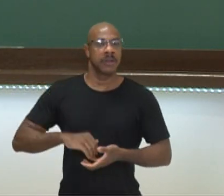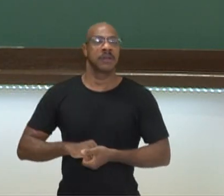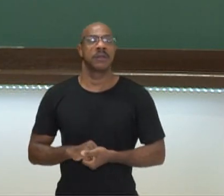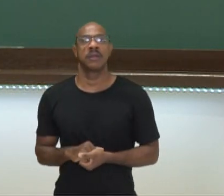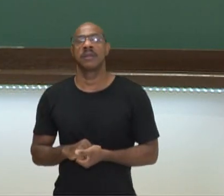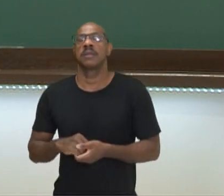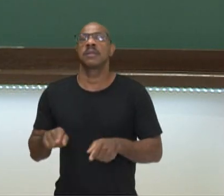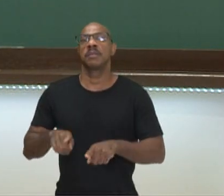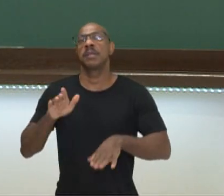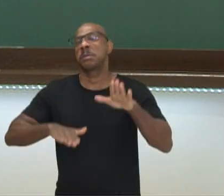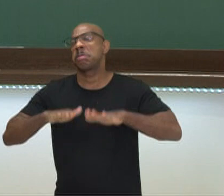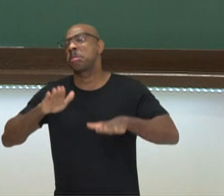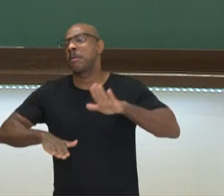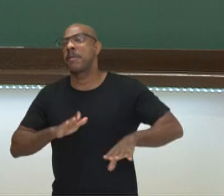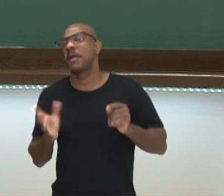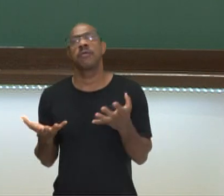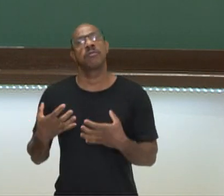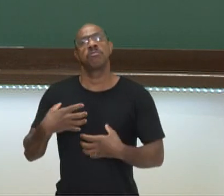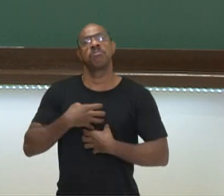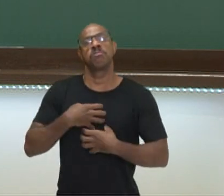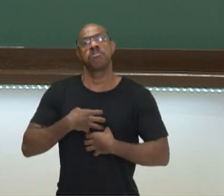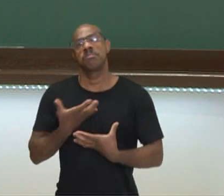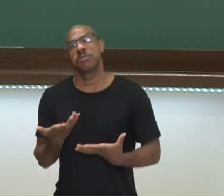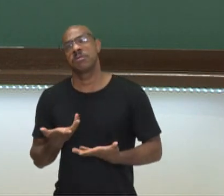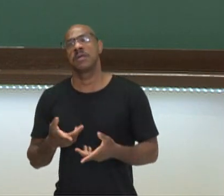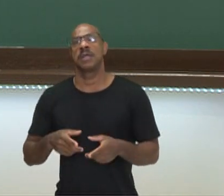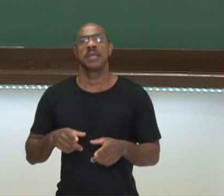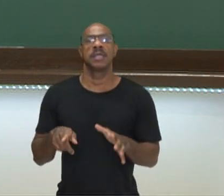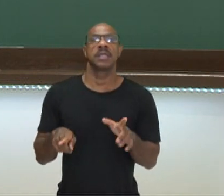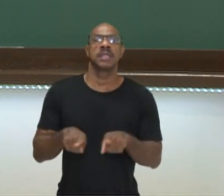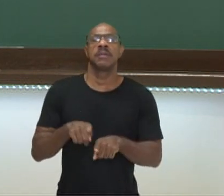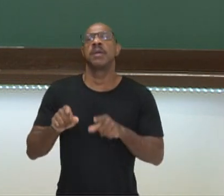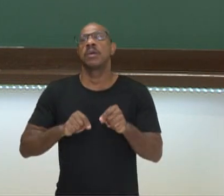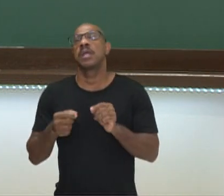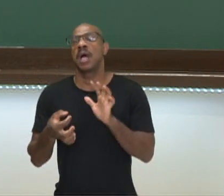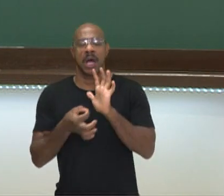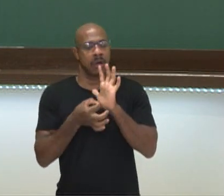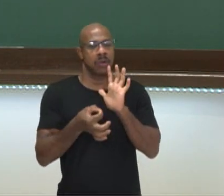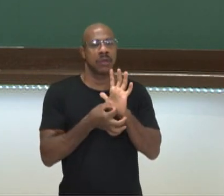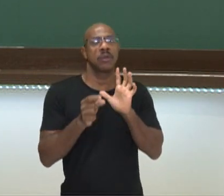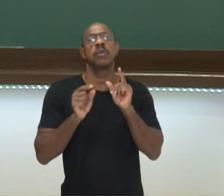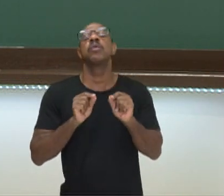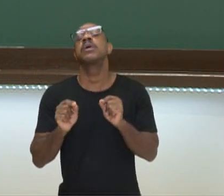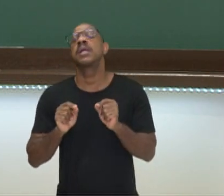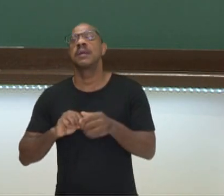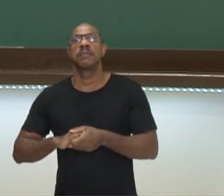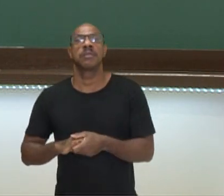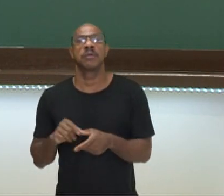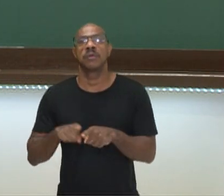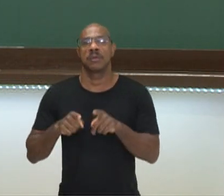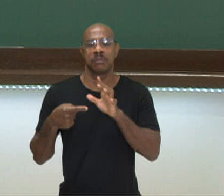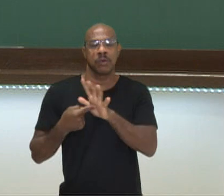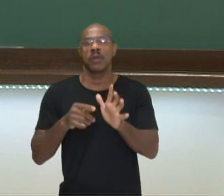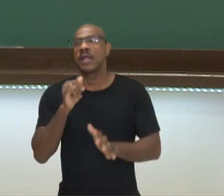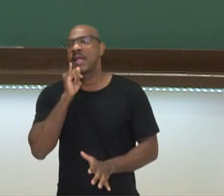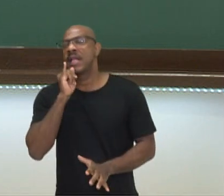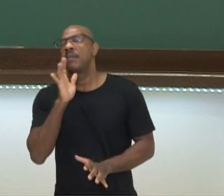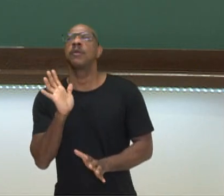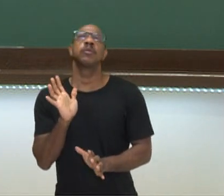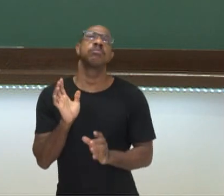da situação, um de princípio, ou ainda uma argumentação de exemplificação, onde você traz um